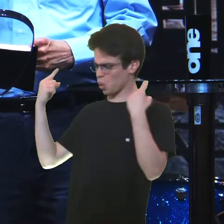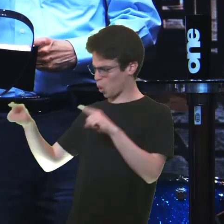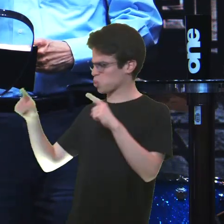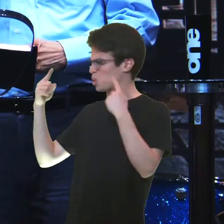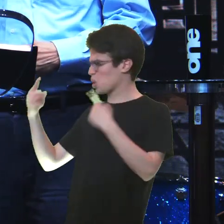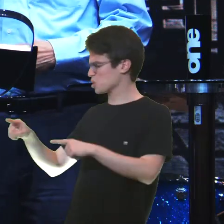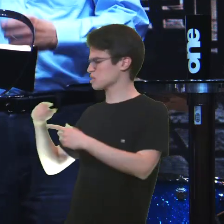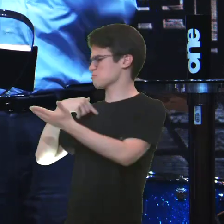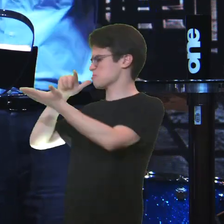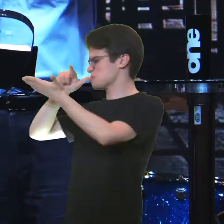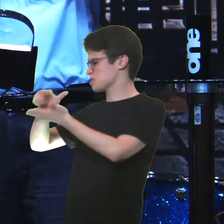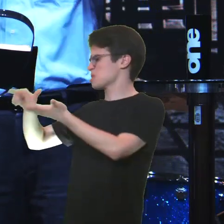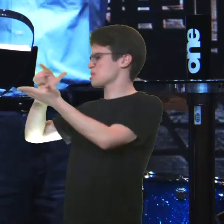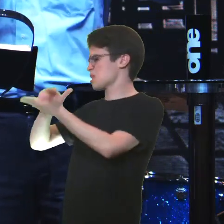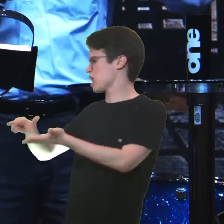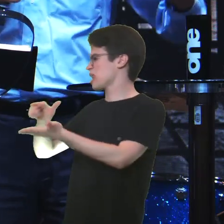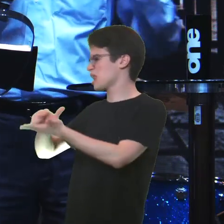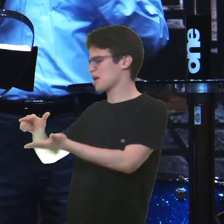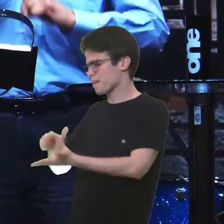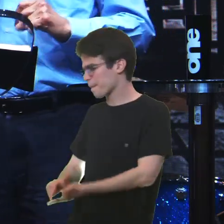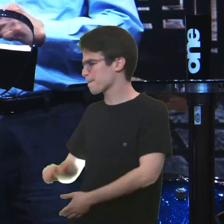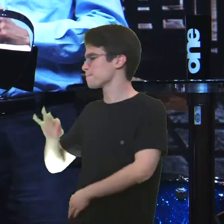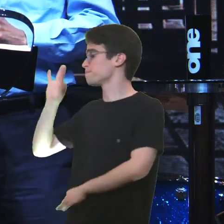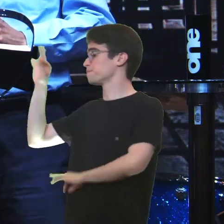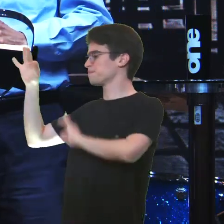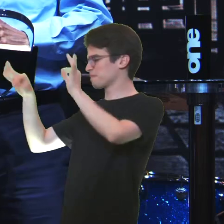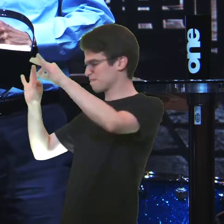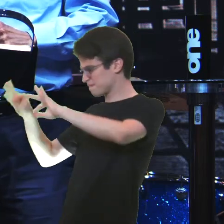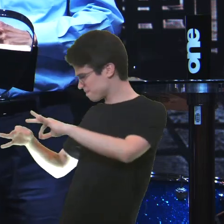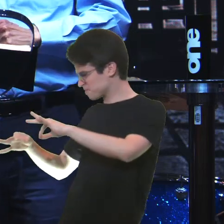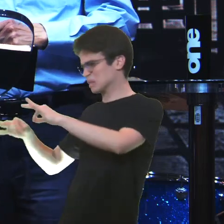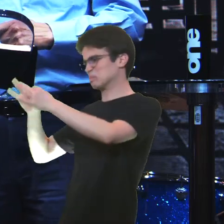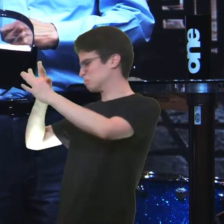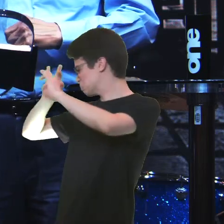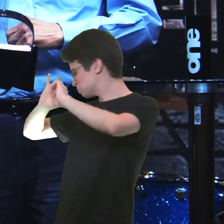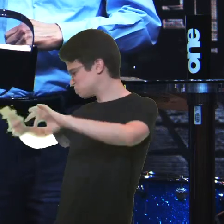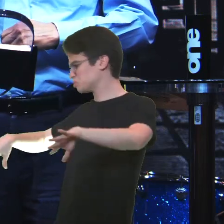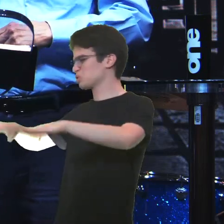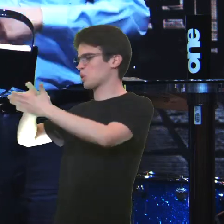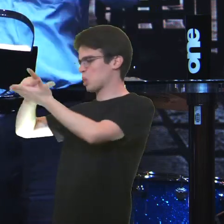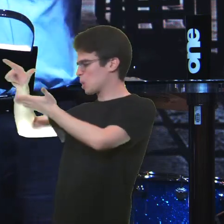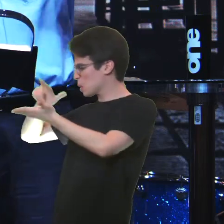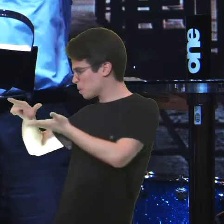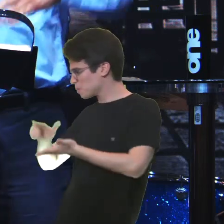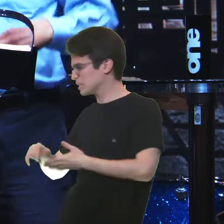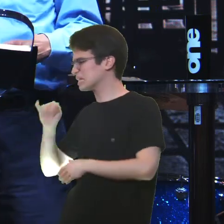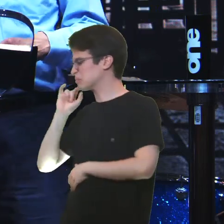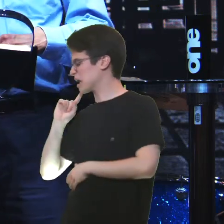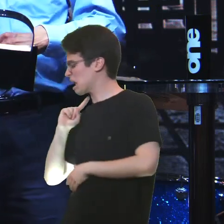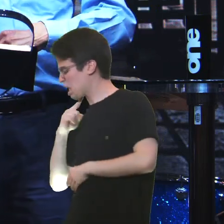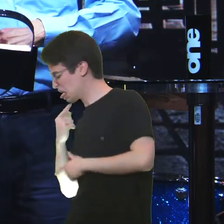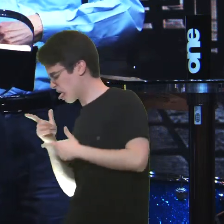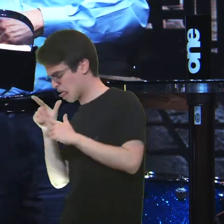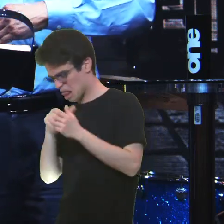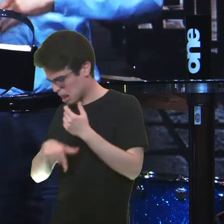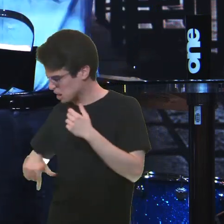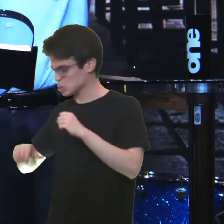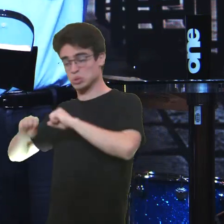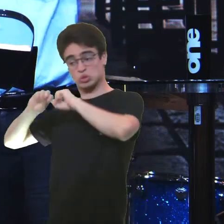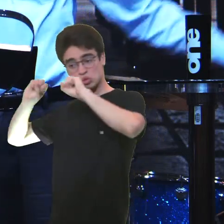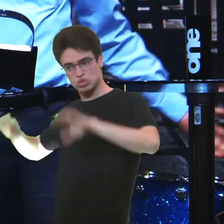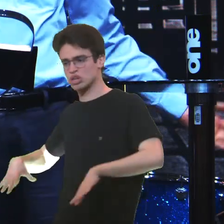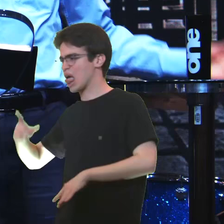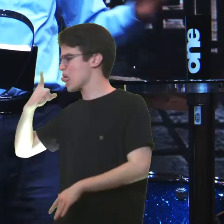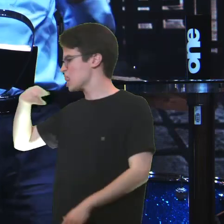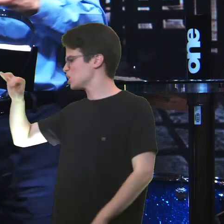combater os insetos, cierra las filtraciones de agua, se você arrumar toda infiltração de água, saca la basura, tirar o lixo,